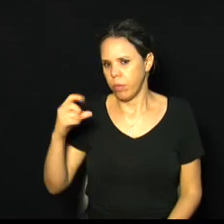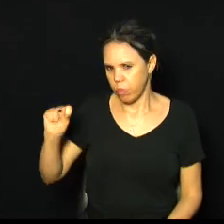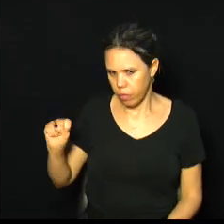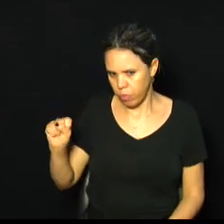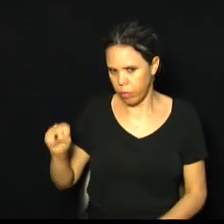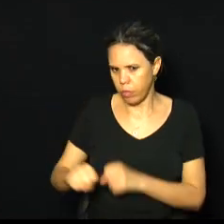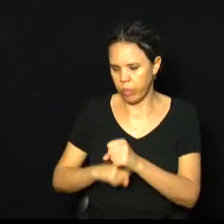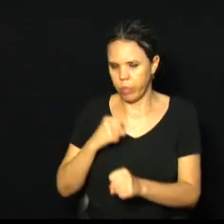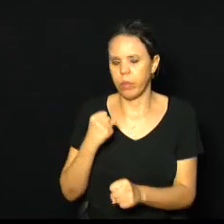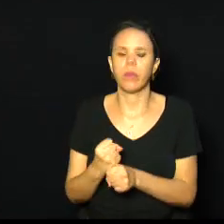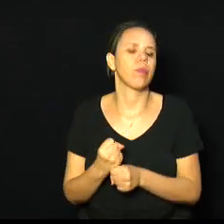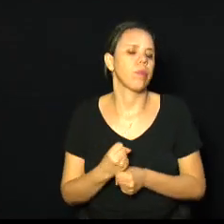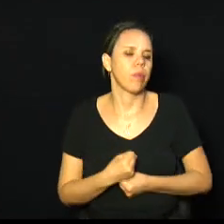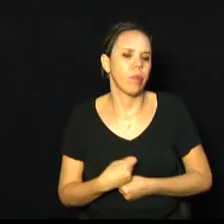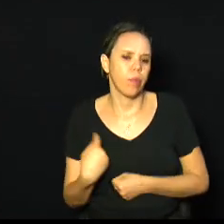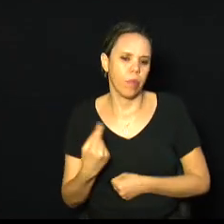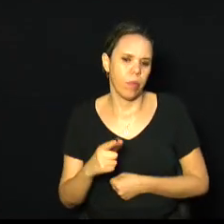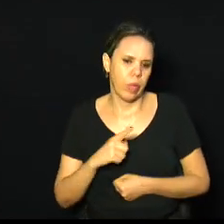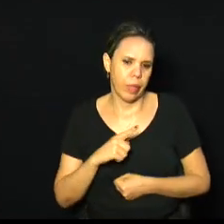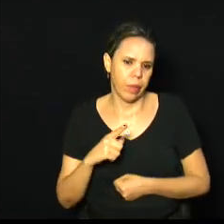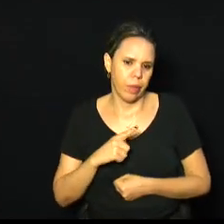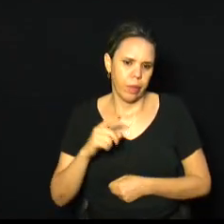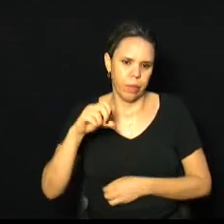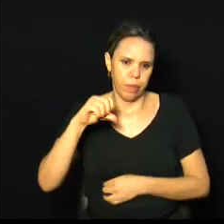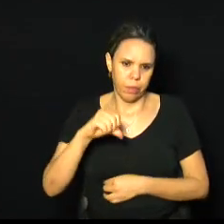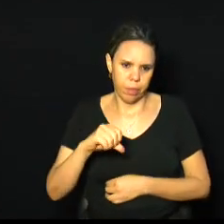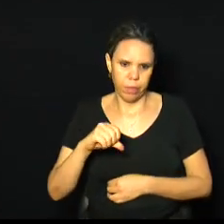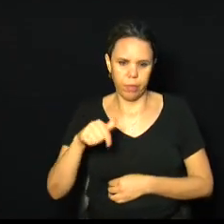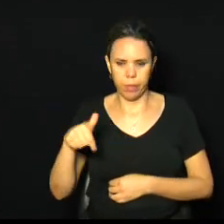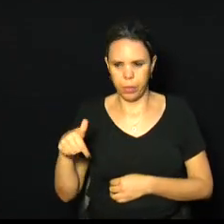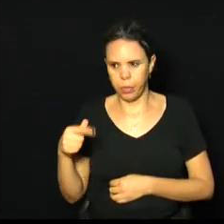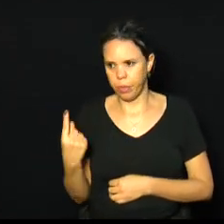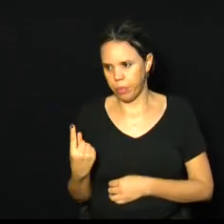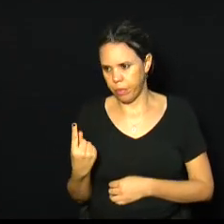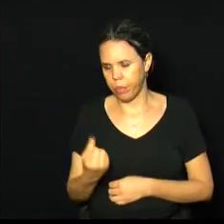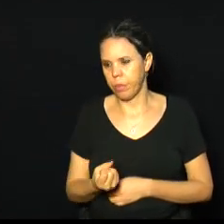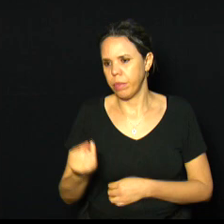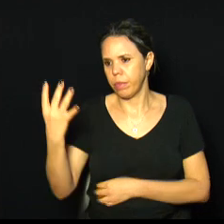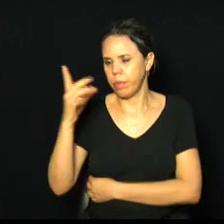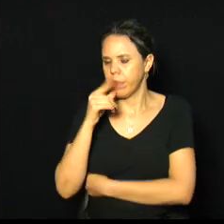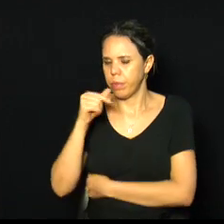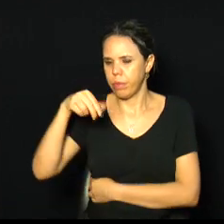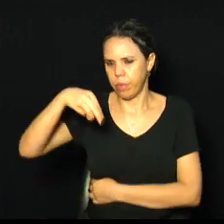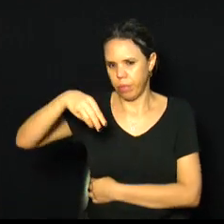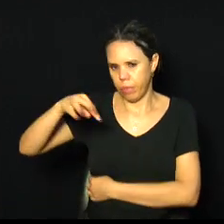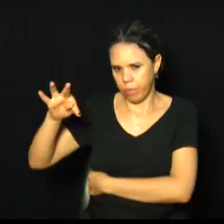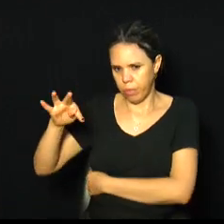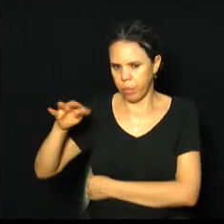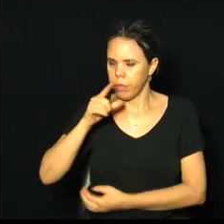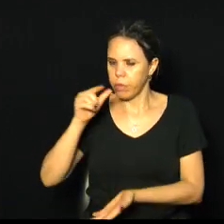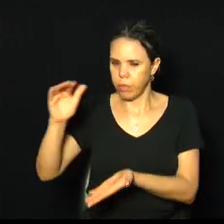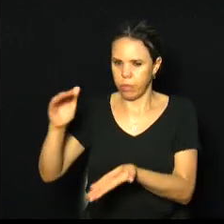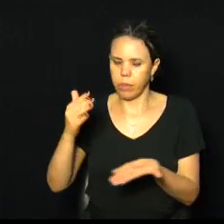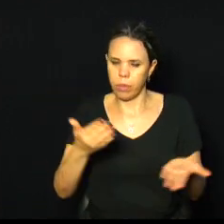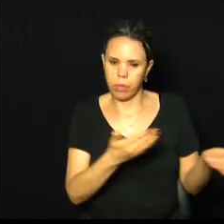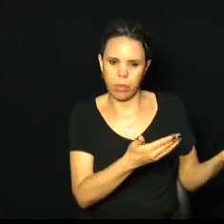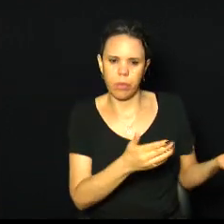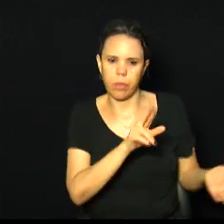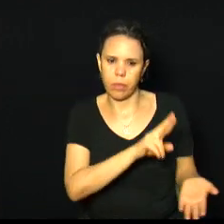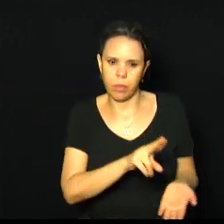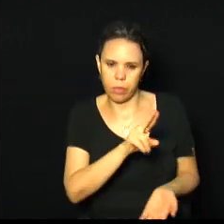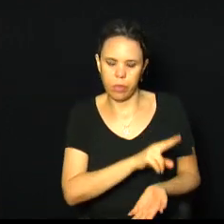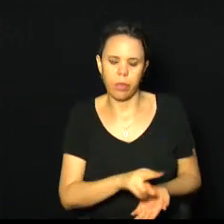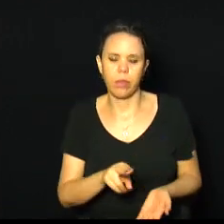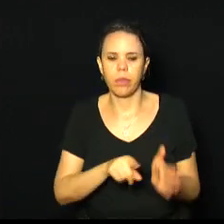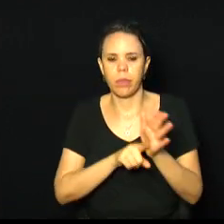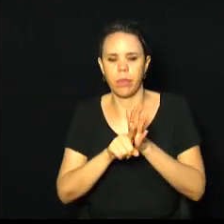2018, né, nós estamos com 971 metros cúbicos. Tá? Dados